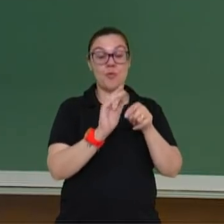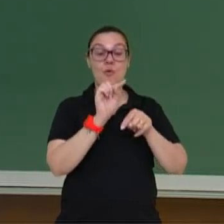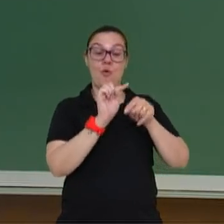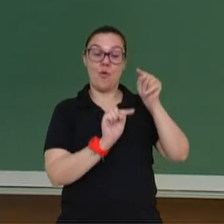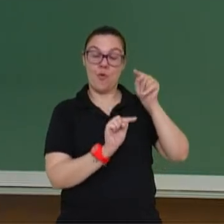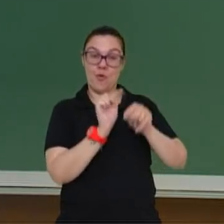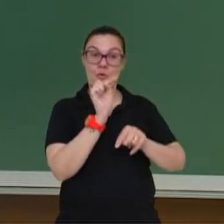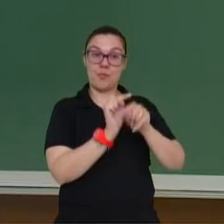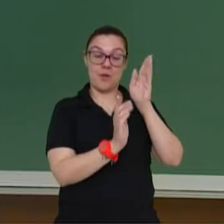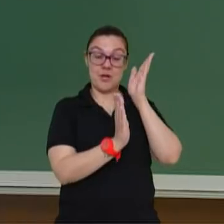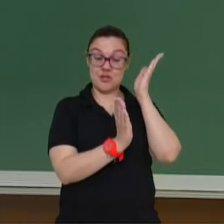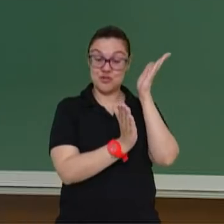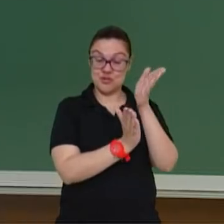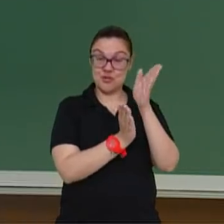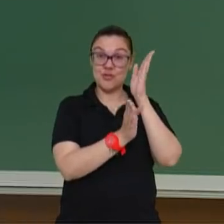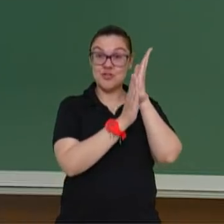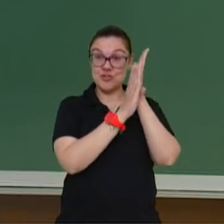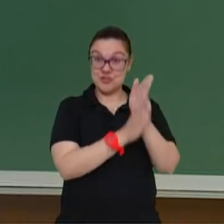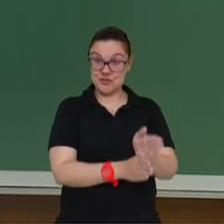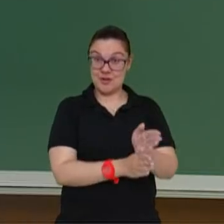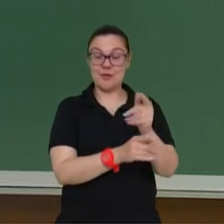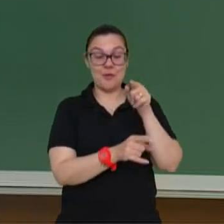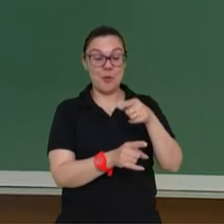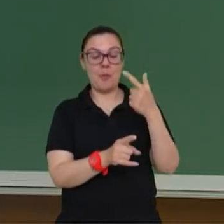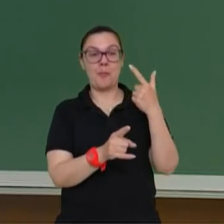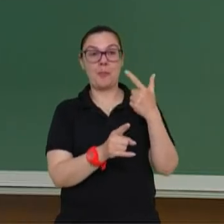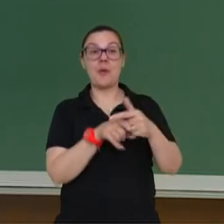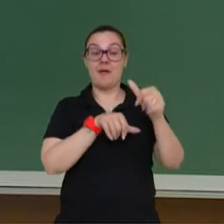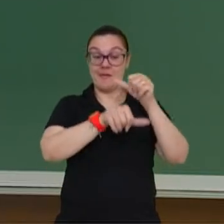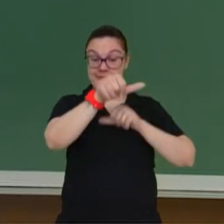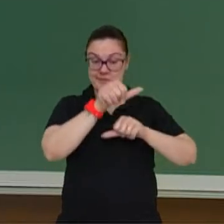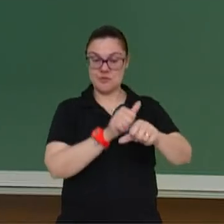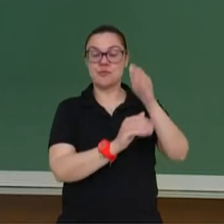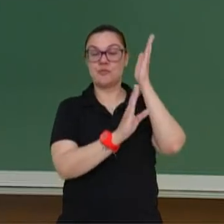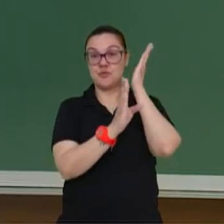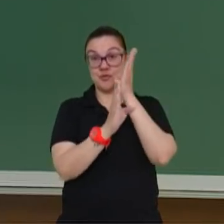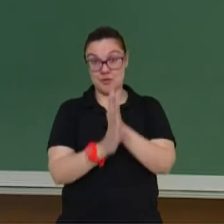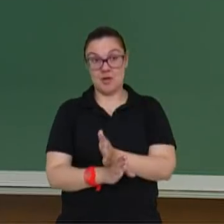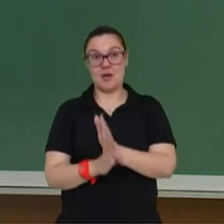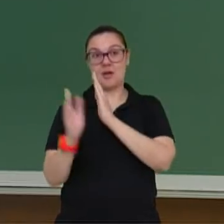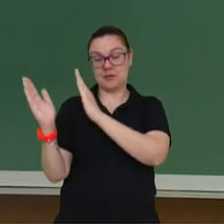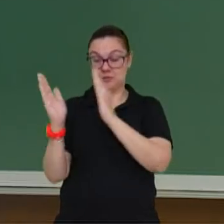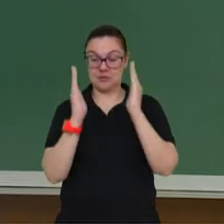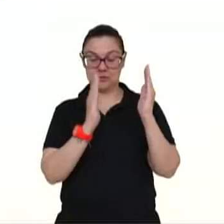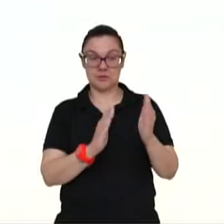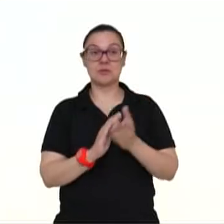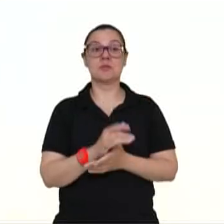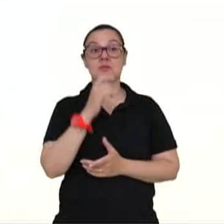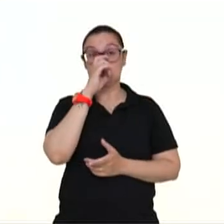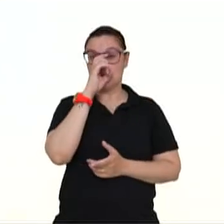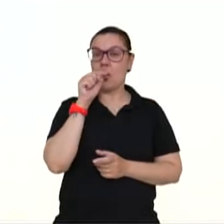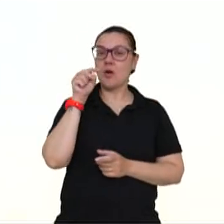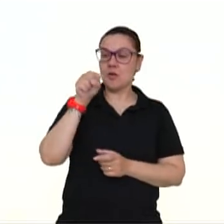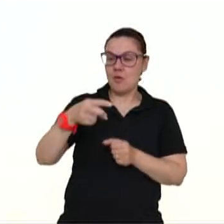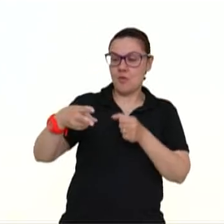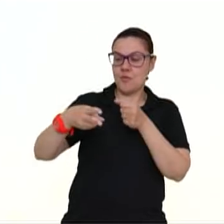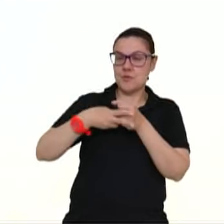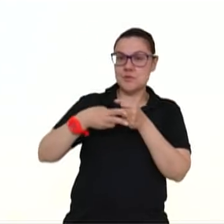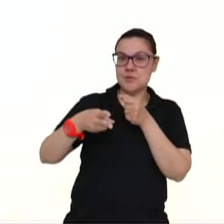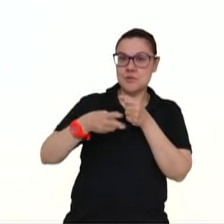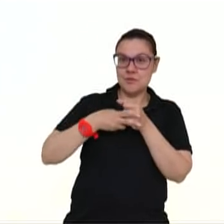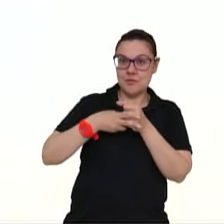como objeto direto, quando for transitivo direto. A observação. Os